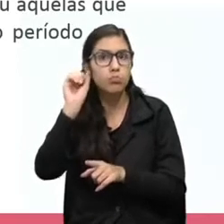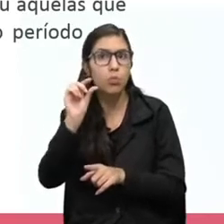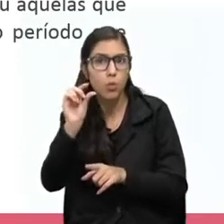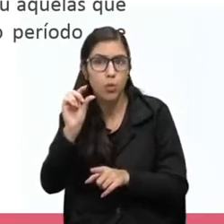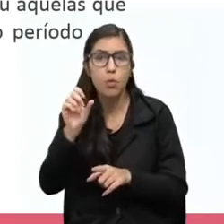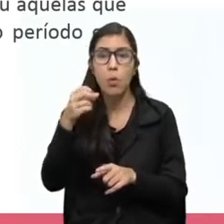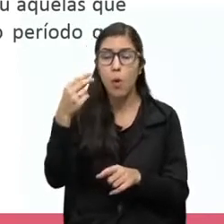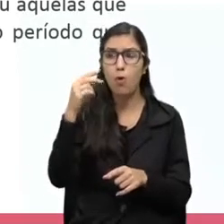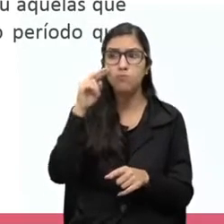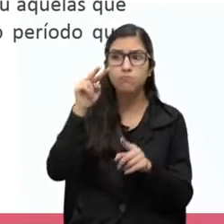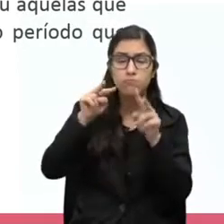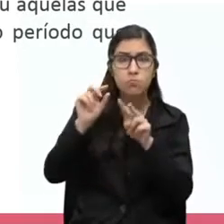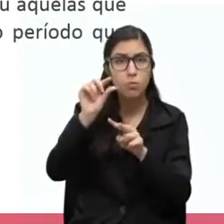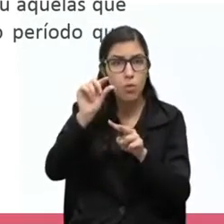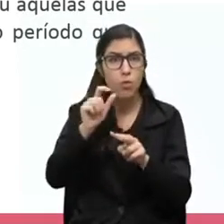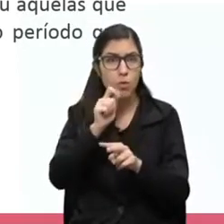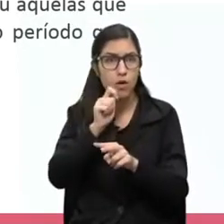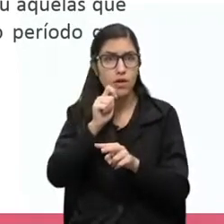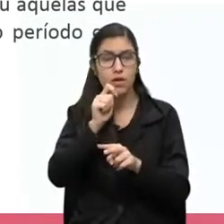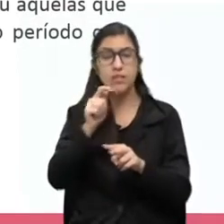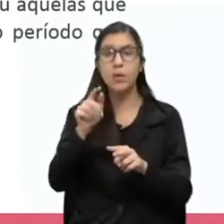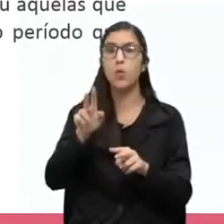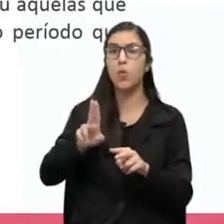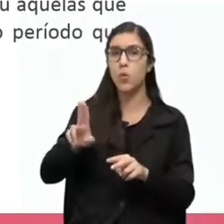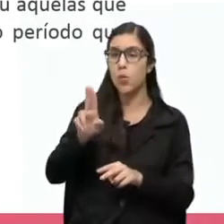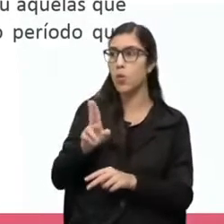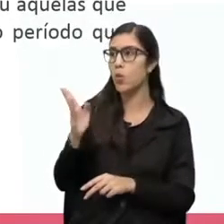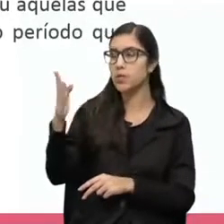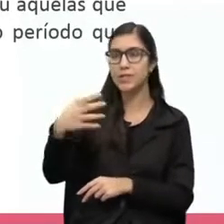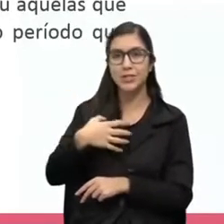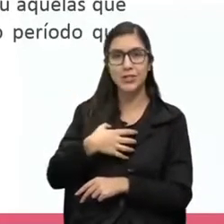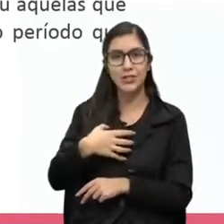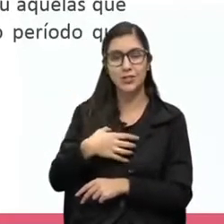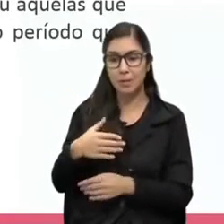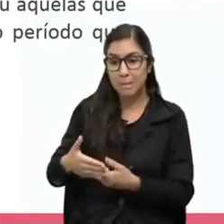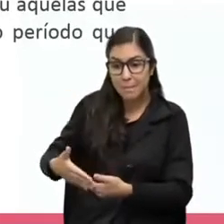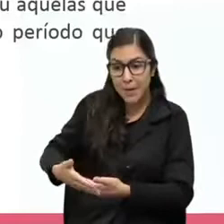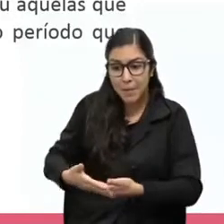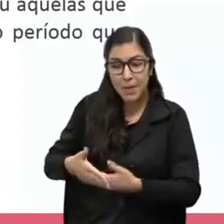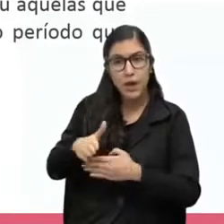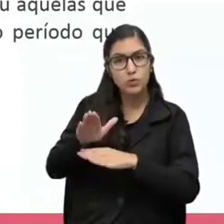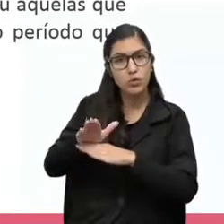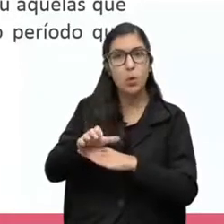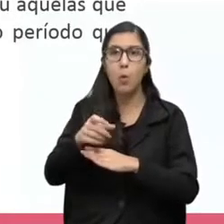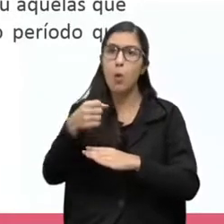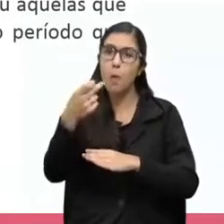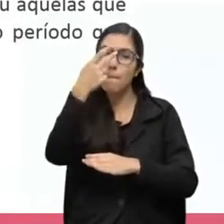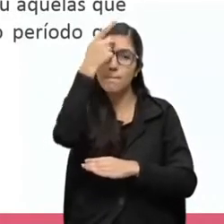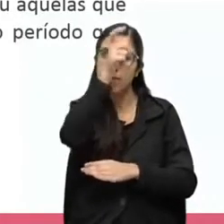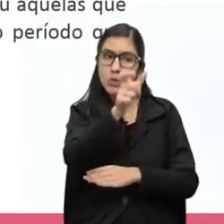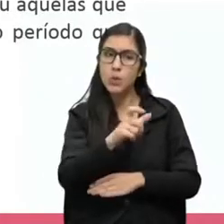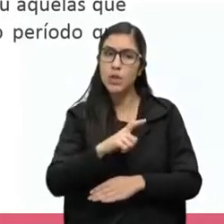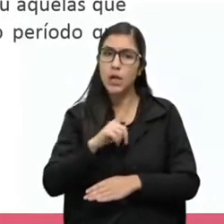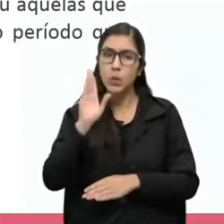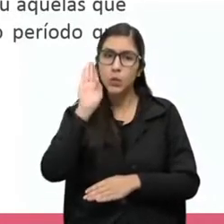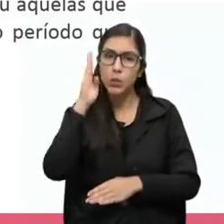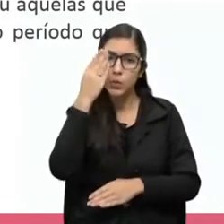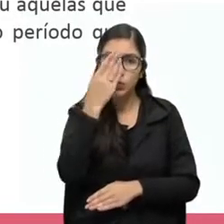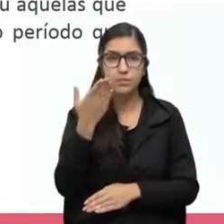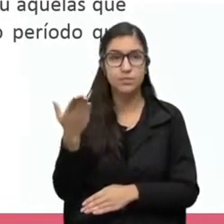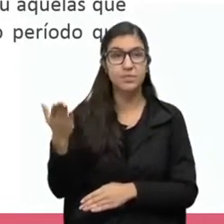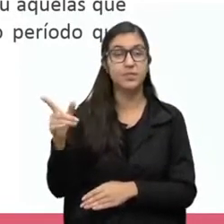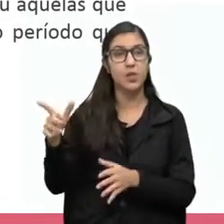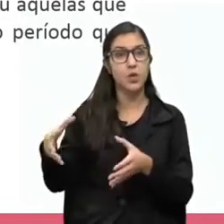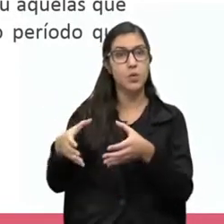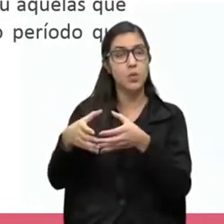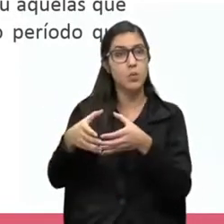Então, nós vamos utilizar esses sentidos no nosso bebê ou na pessoa com surdo-cegueira. Então, este grupo inclui